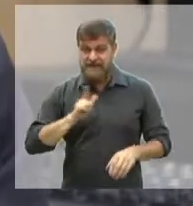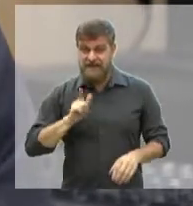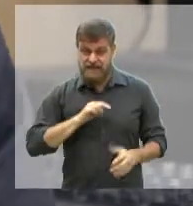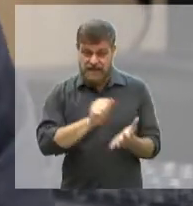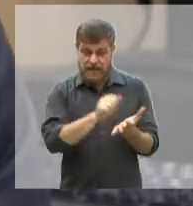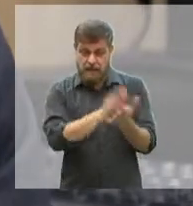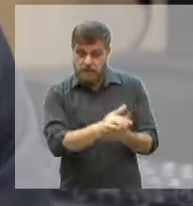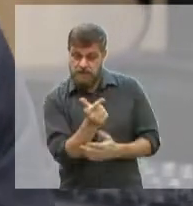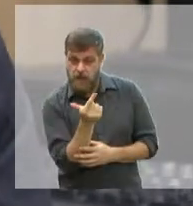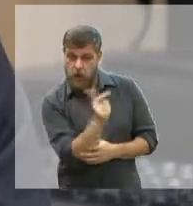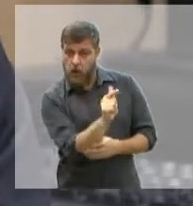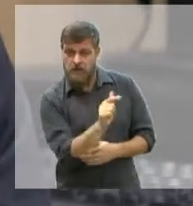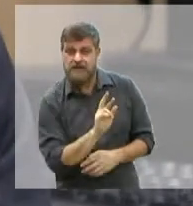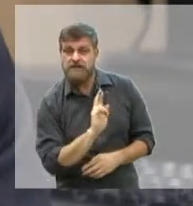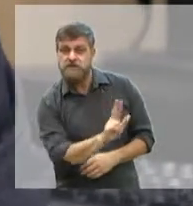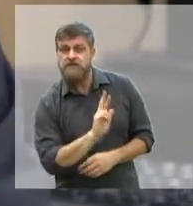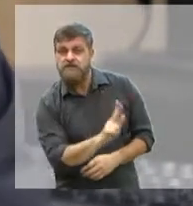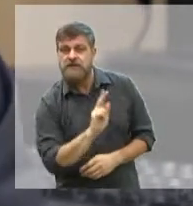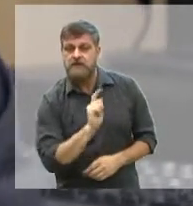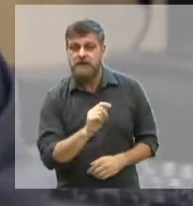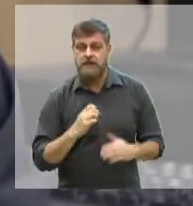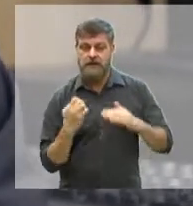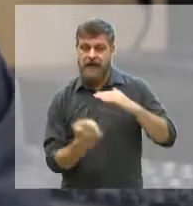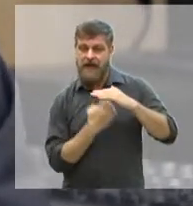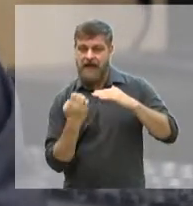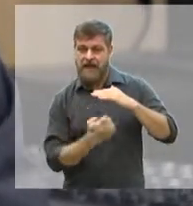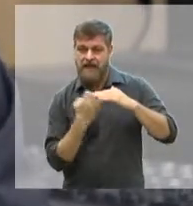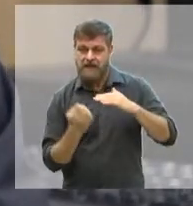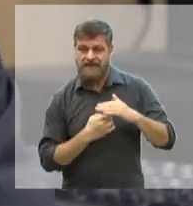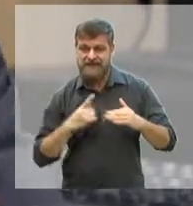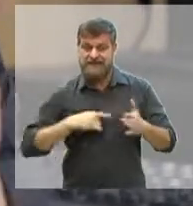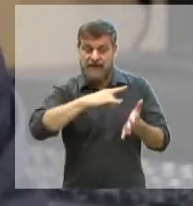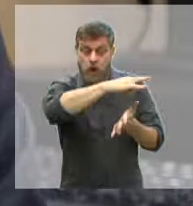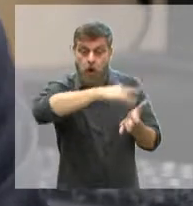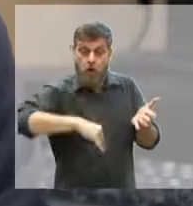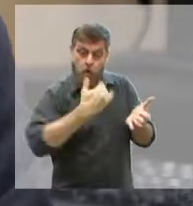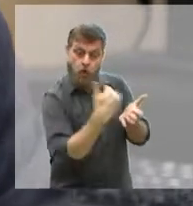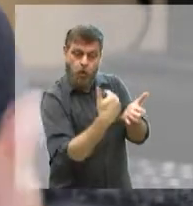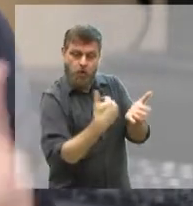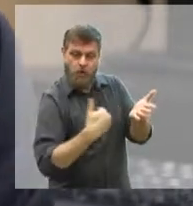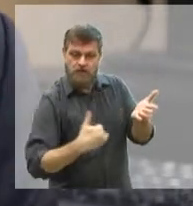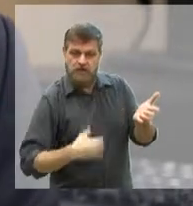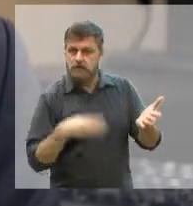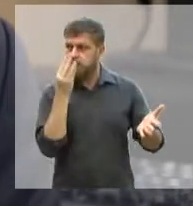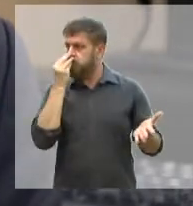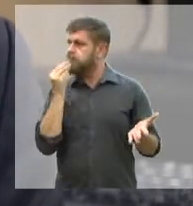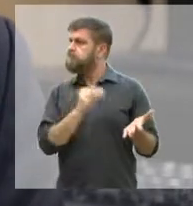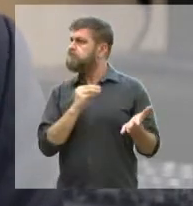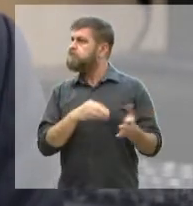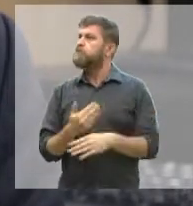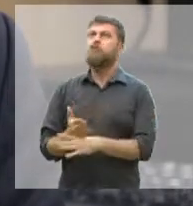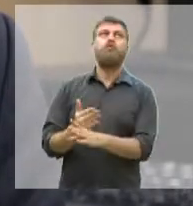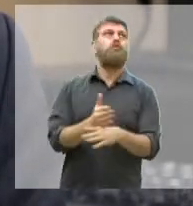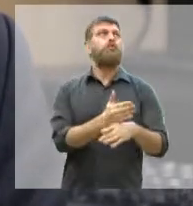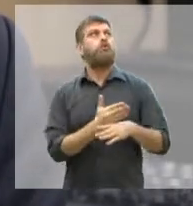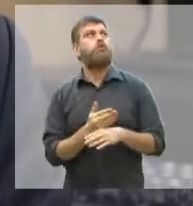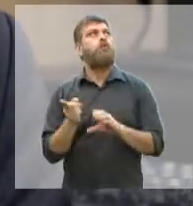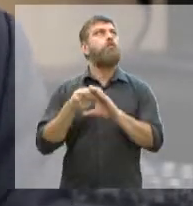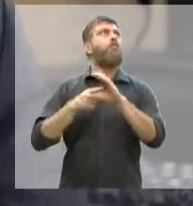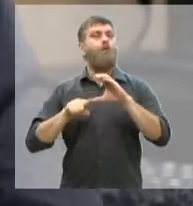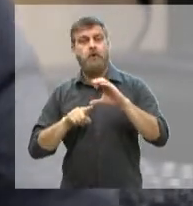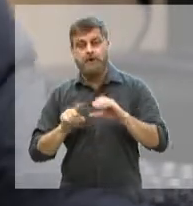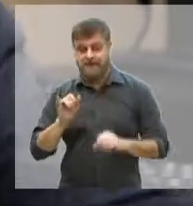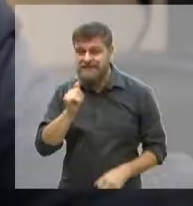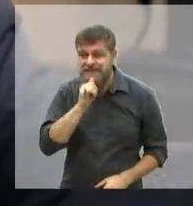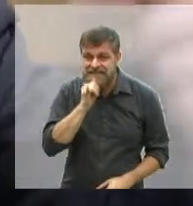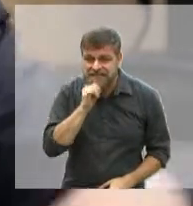multa, uma outra infração, que é quando a empresa descumpre aquilo que está no contrato dela. Ela no contrato colocou assim, ó, nós